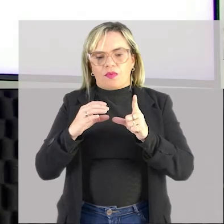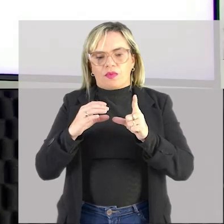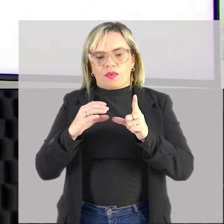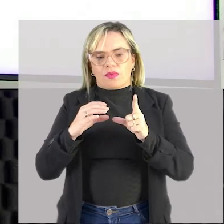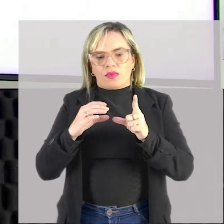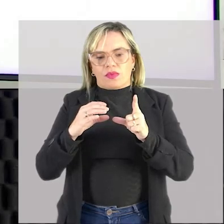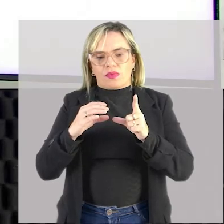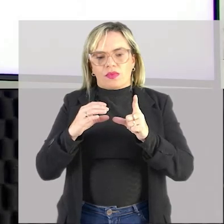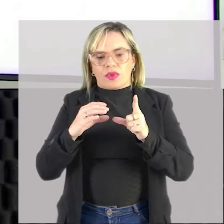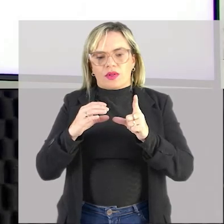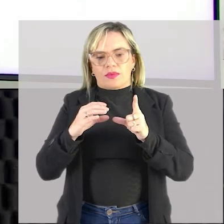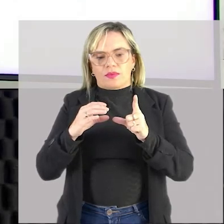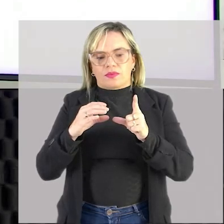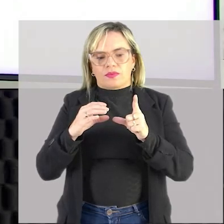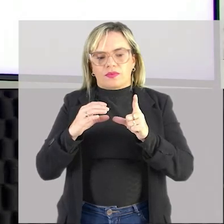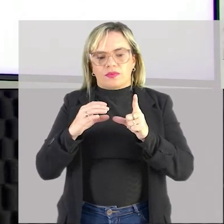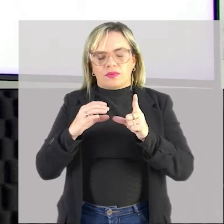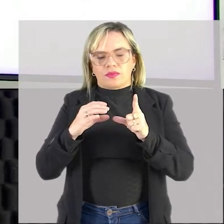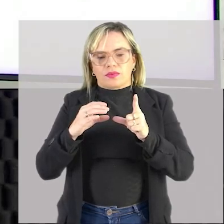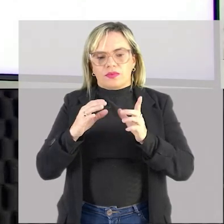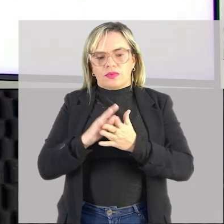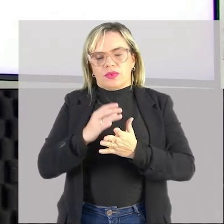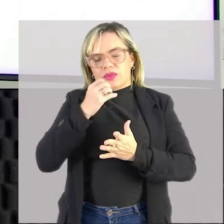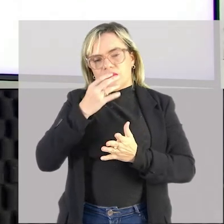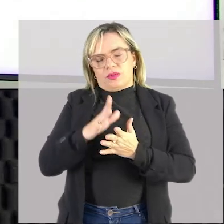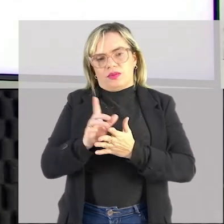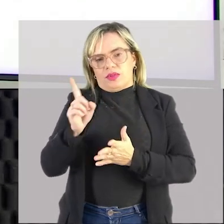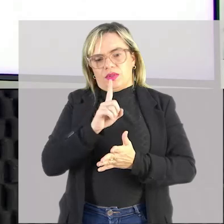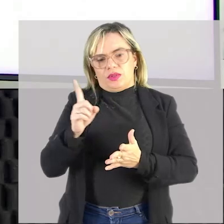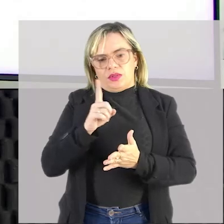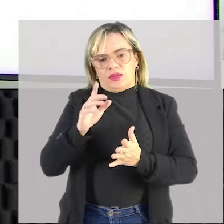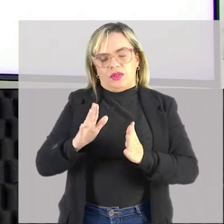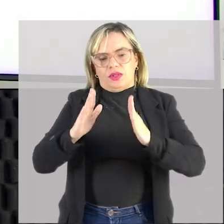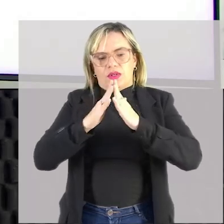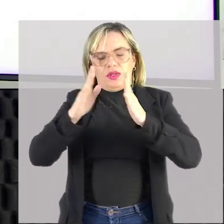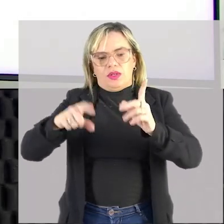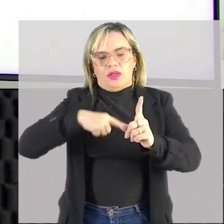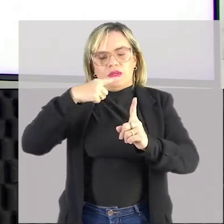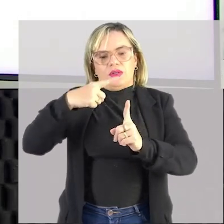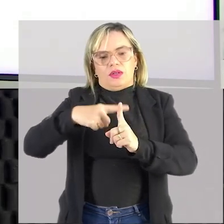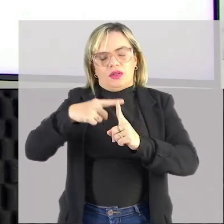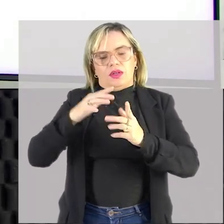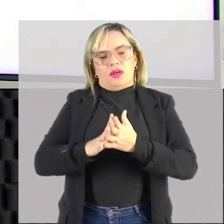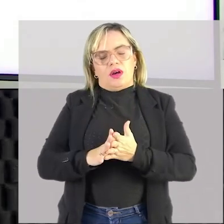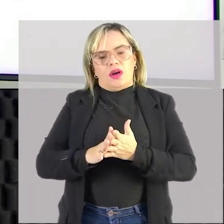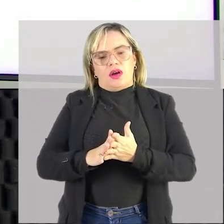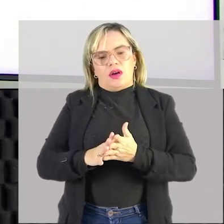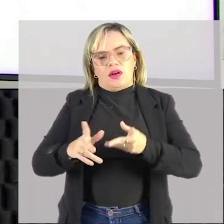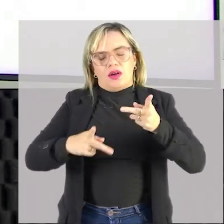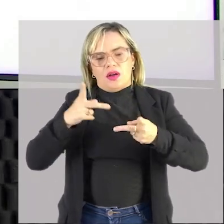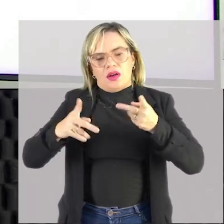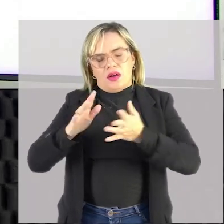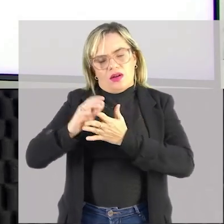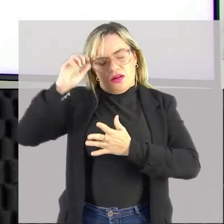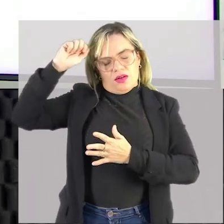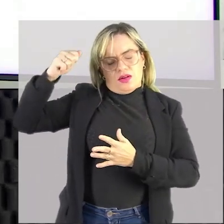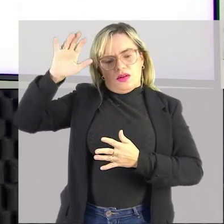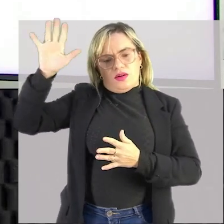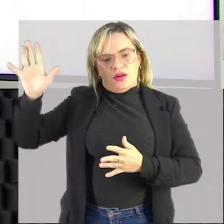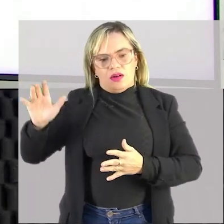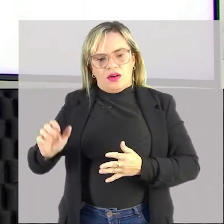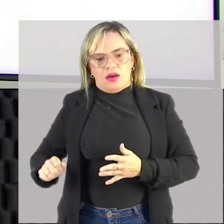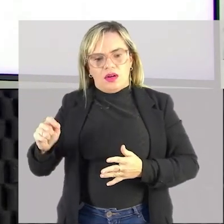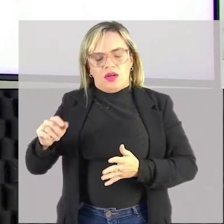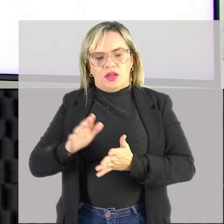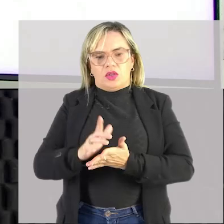indígenas e africanos. Bom, também não. A igreja ela dizia que o negro africano, né, ele era